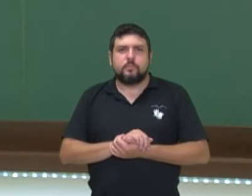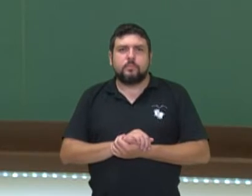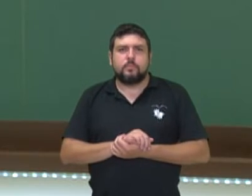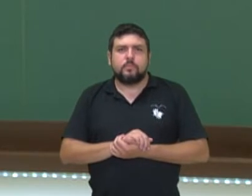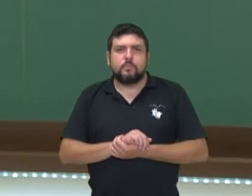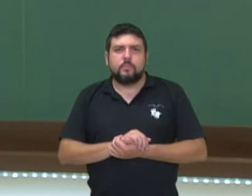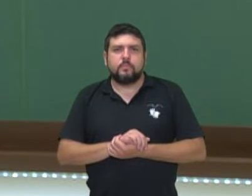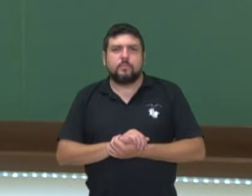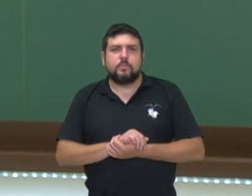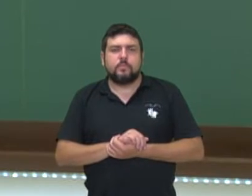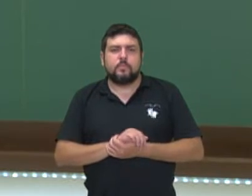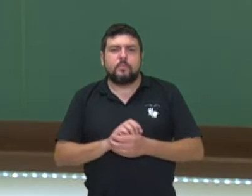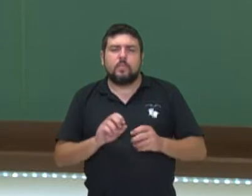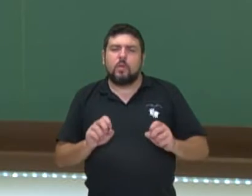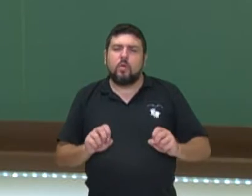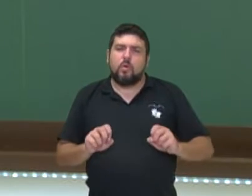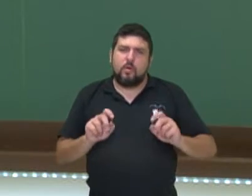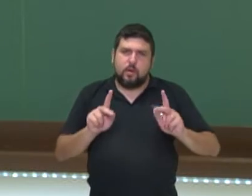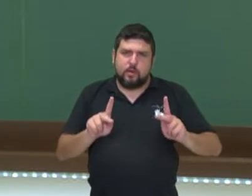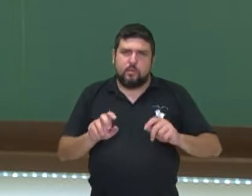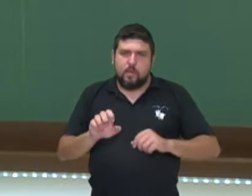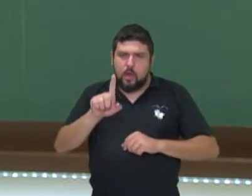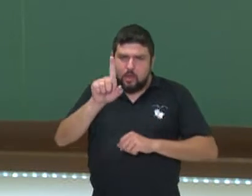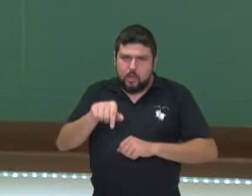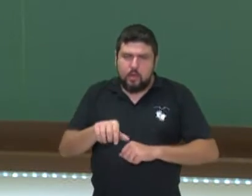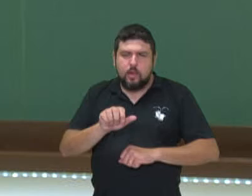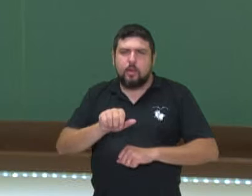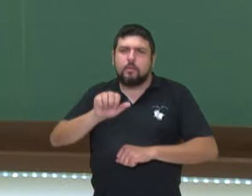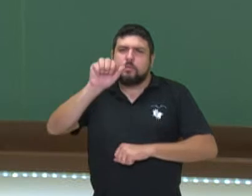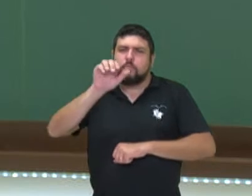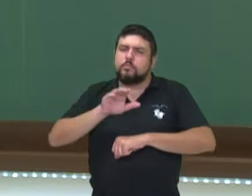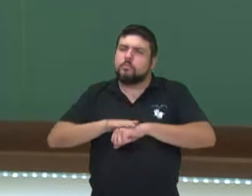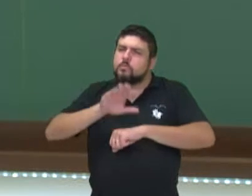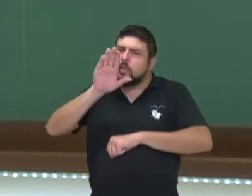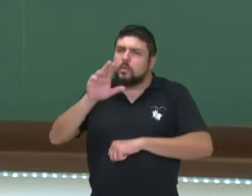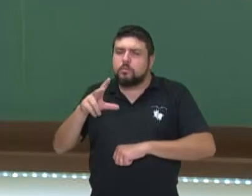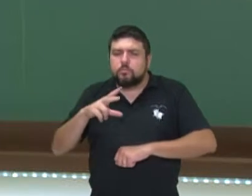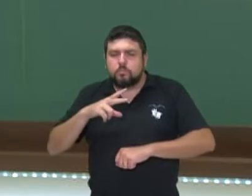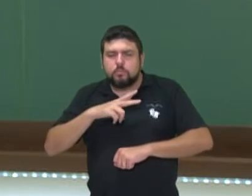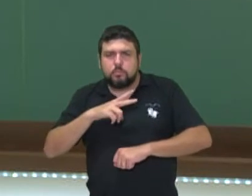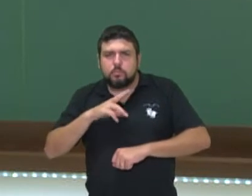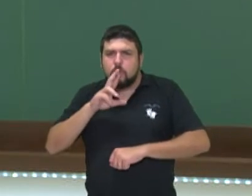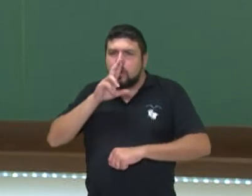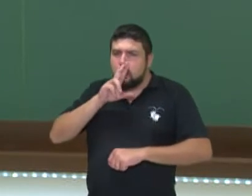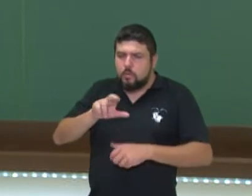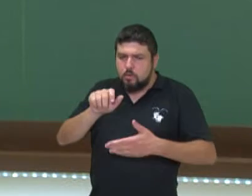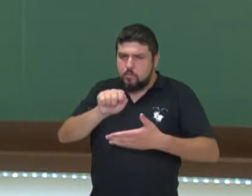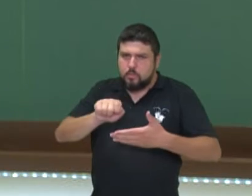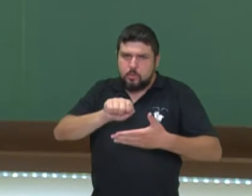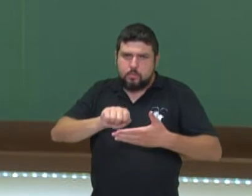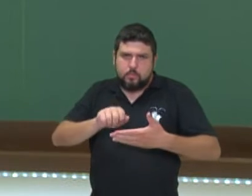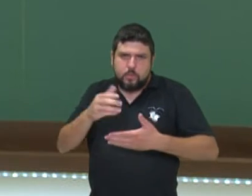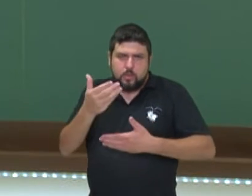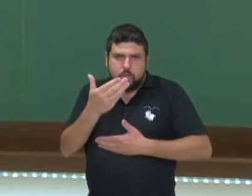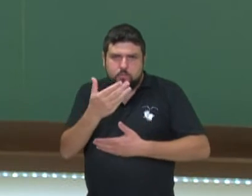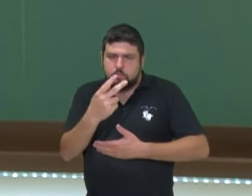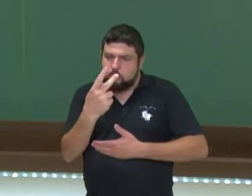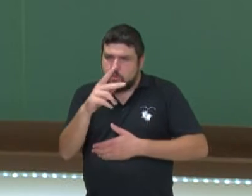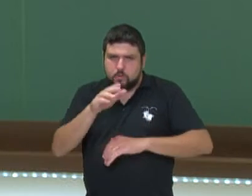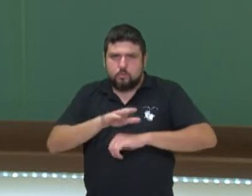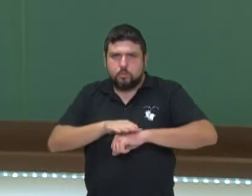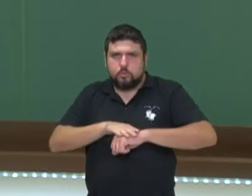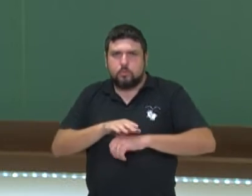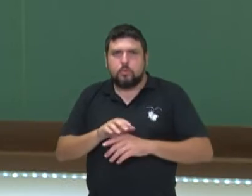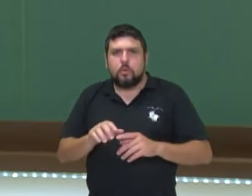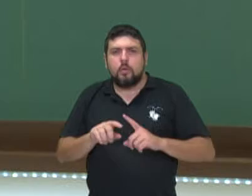essa questão aí, ela exige uma resposta pessoal, um posicionamento pessoal de vocês, mas eu tenho aqui